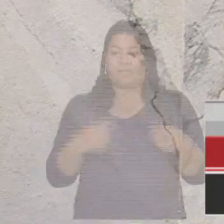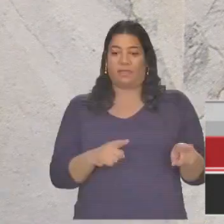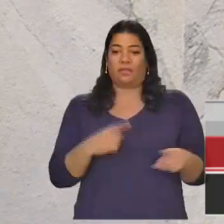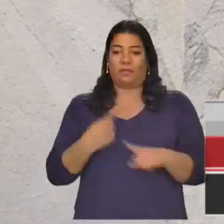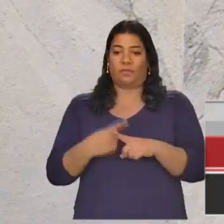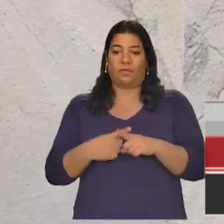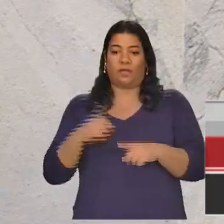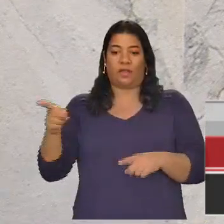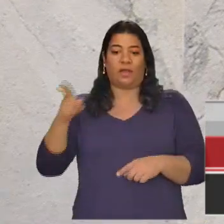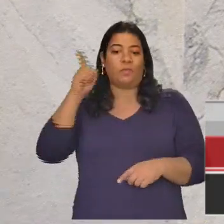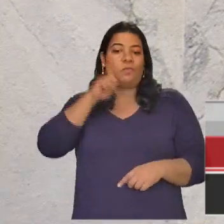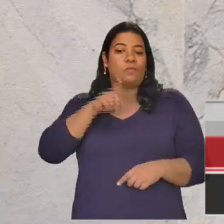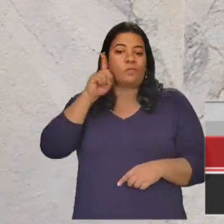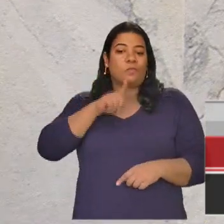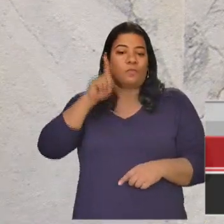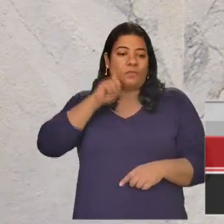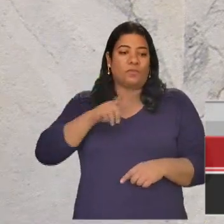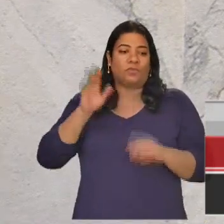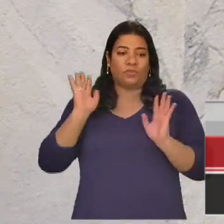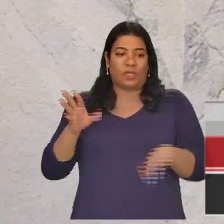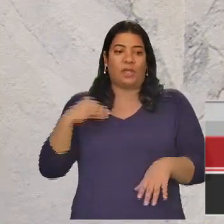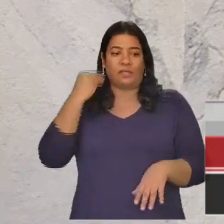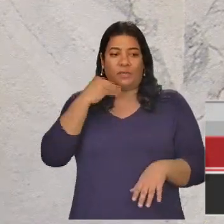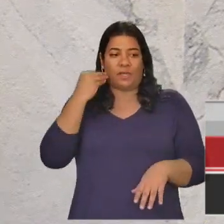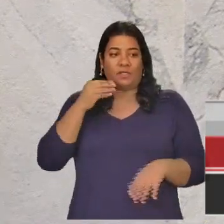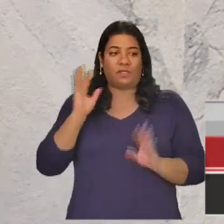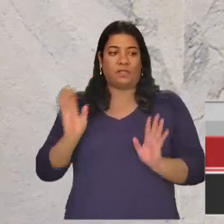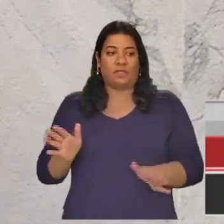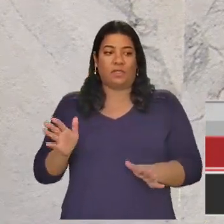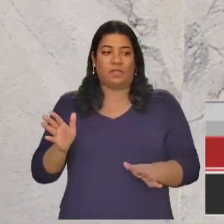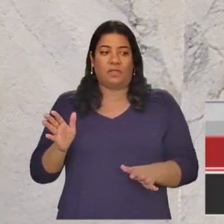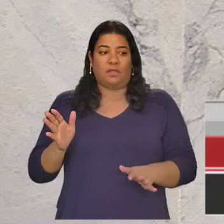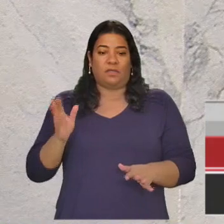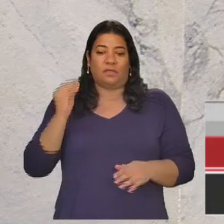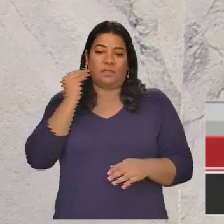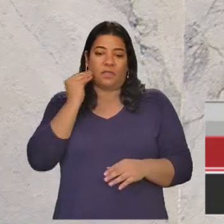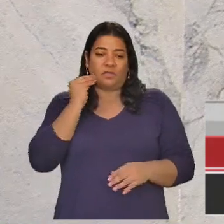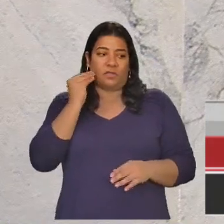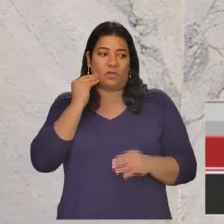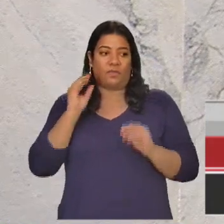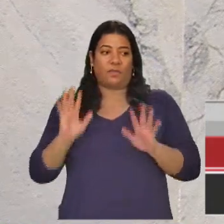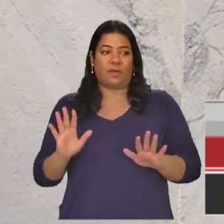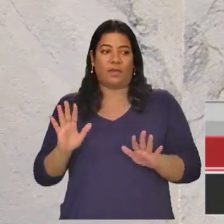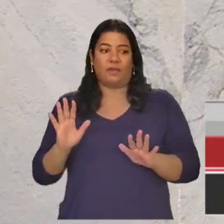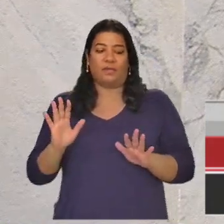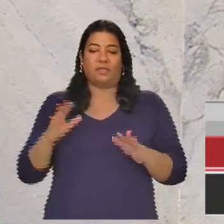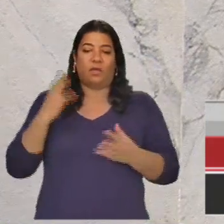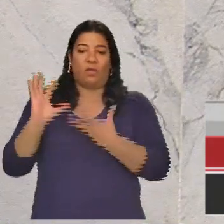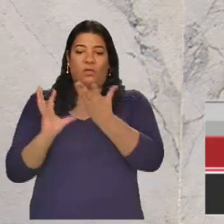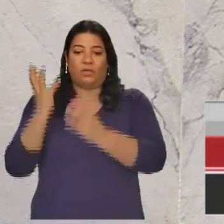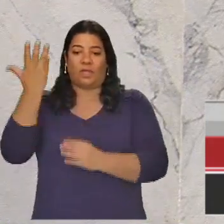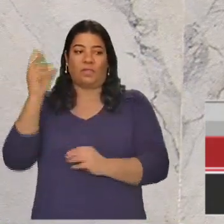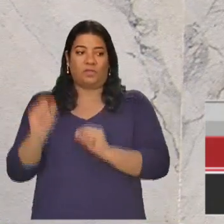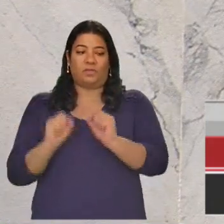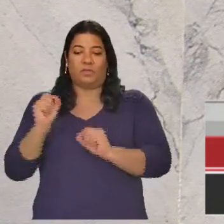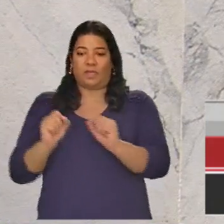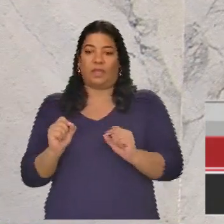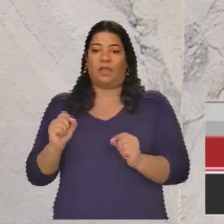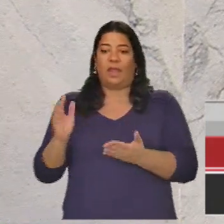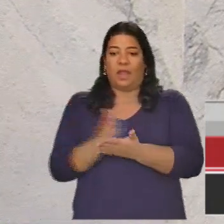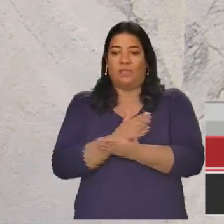unidos onde essa experiência já foi testada ela fracassou muitos estados estão devolvendo